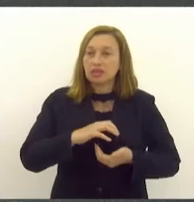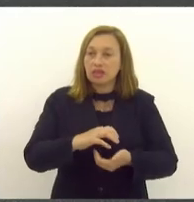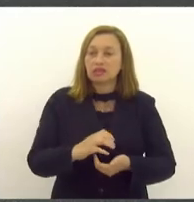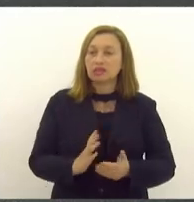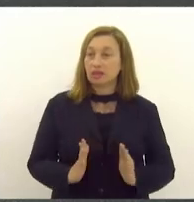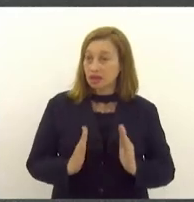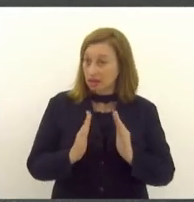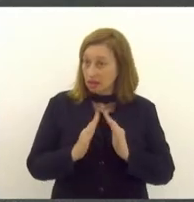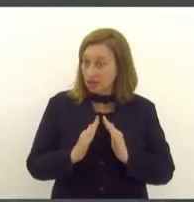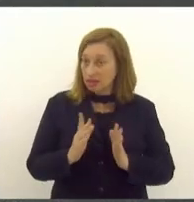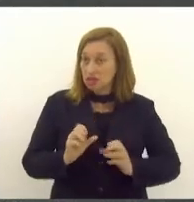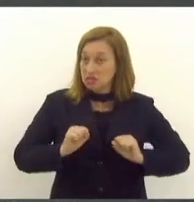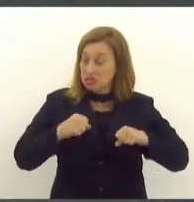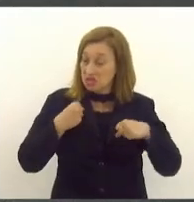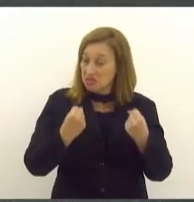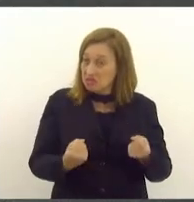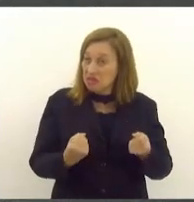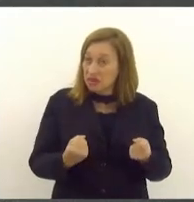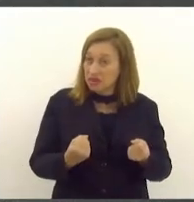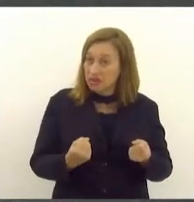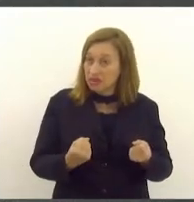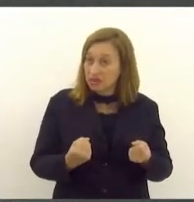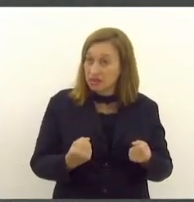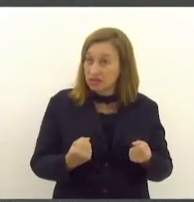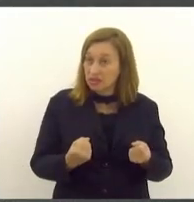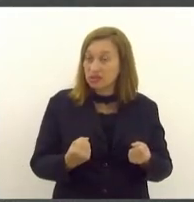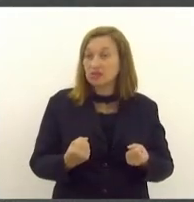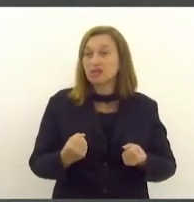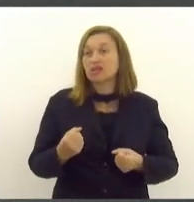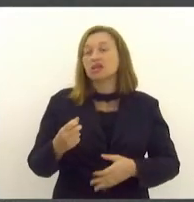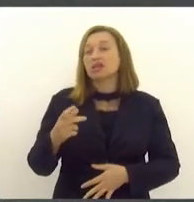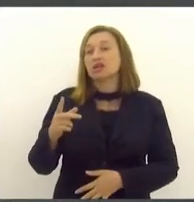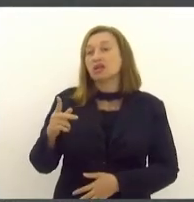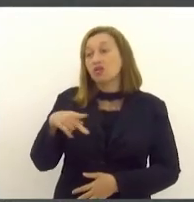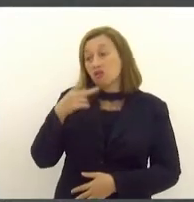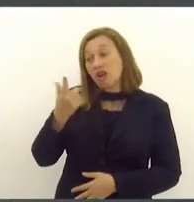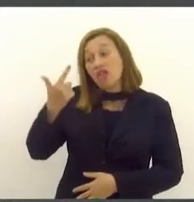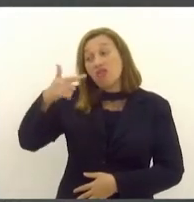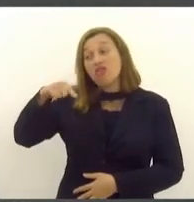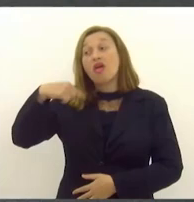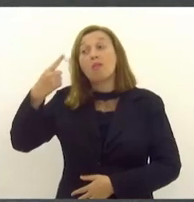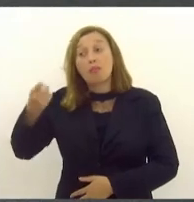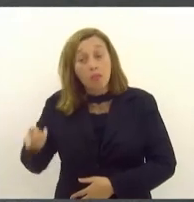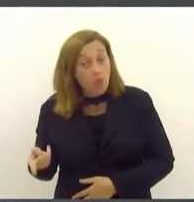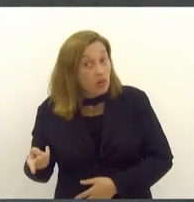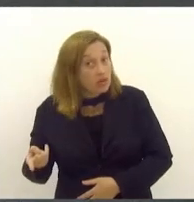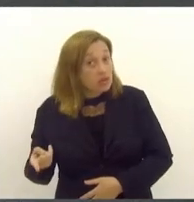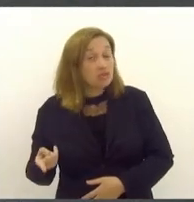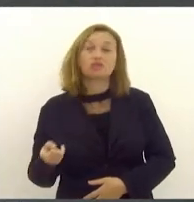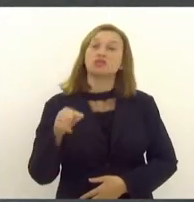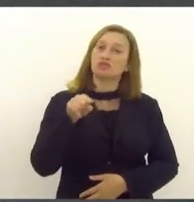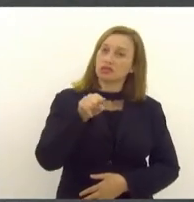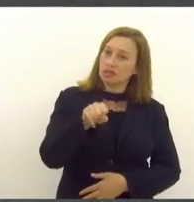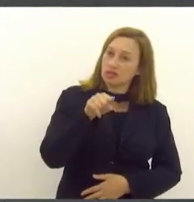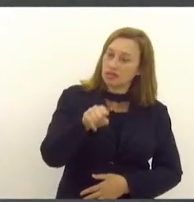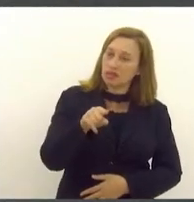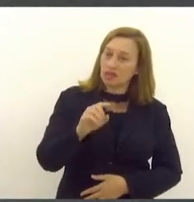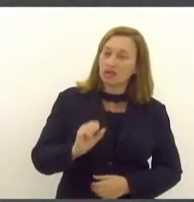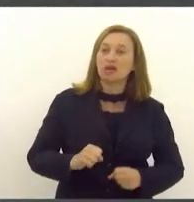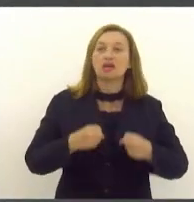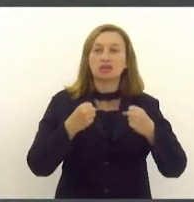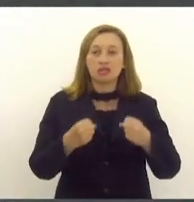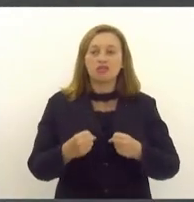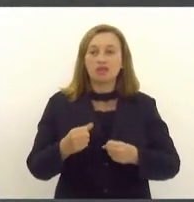veio numa defesa Incondicional que vai ser objeto da minha fala logo após a sua sobre a defesa do